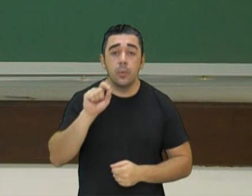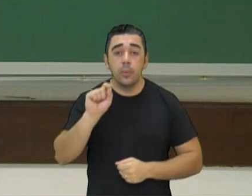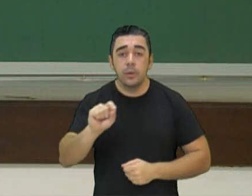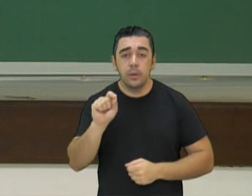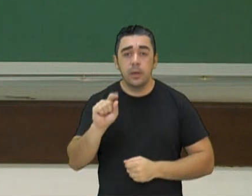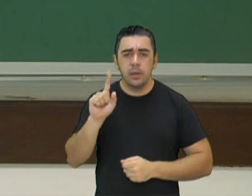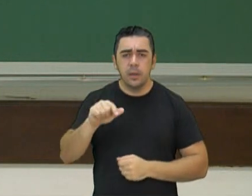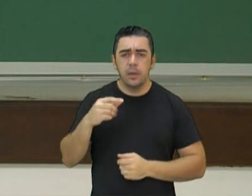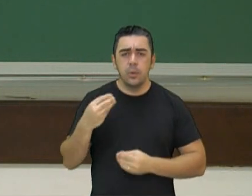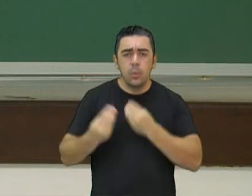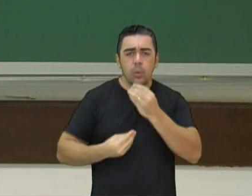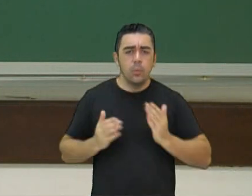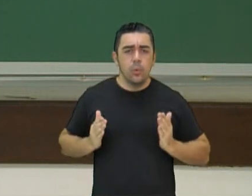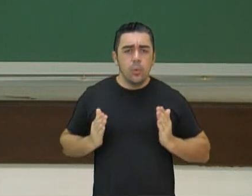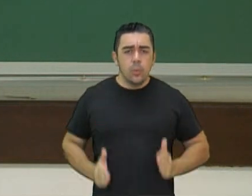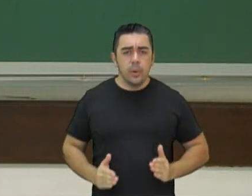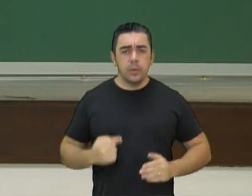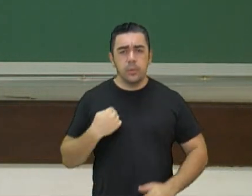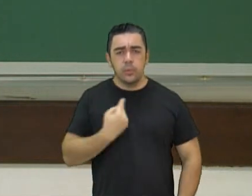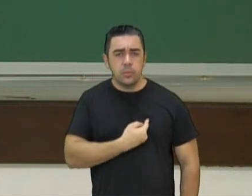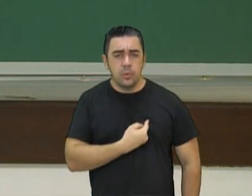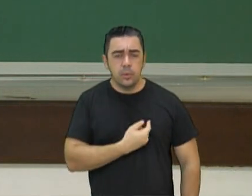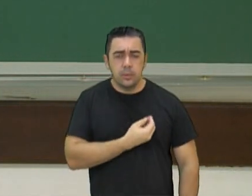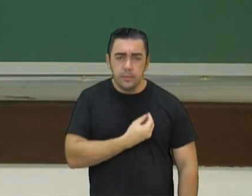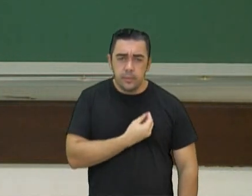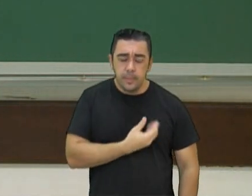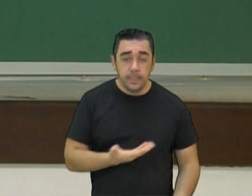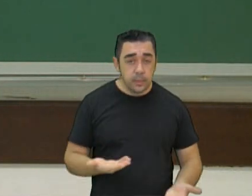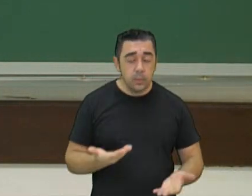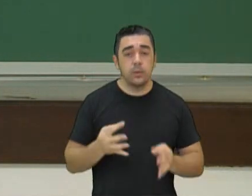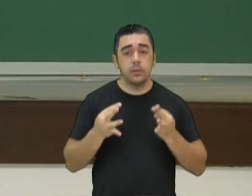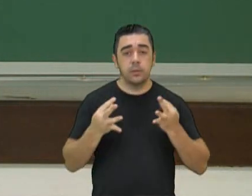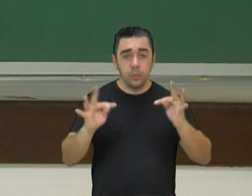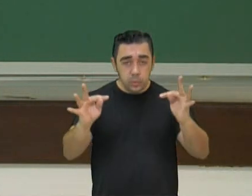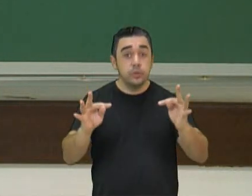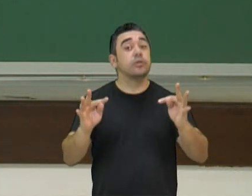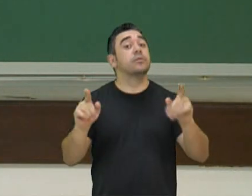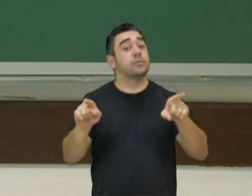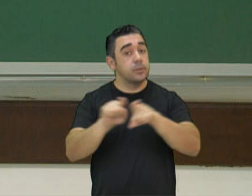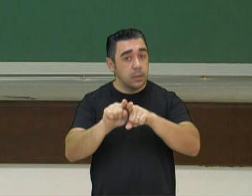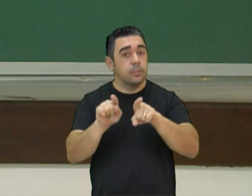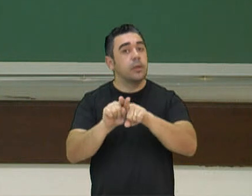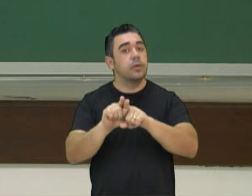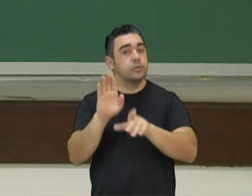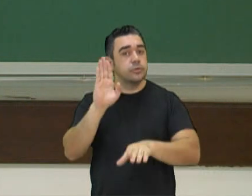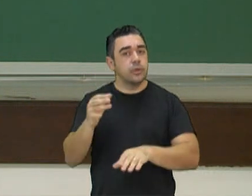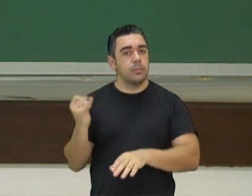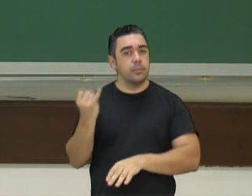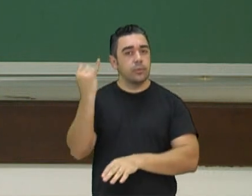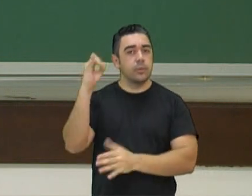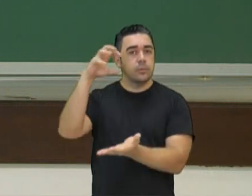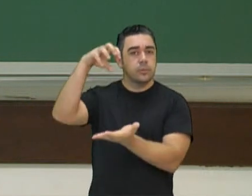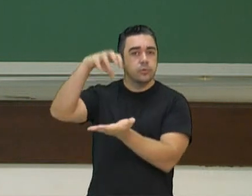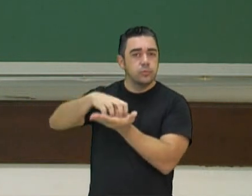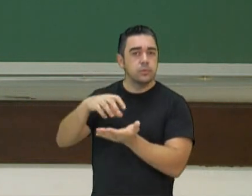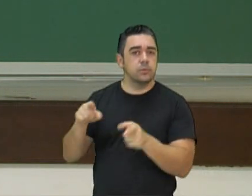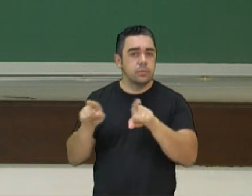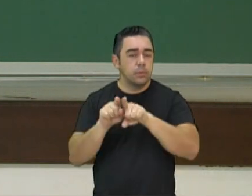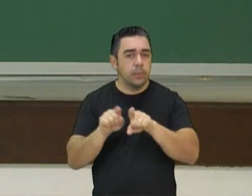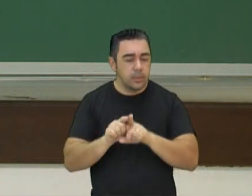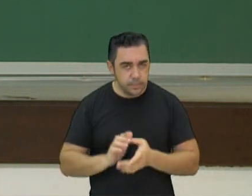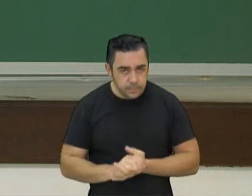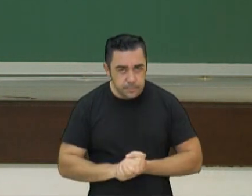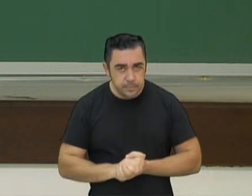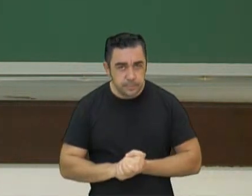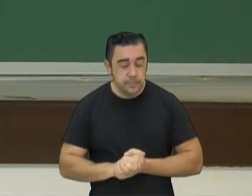um modo como a gente se comporta na sociedade. Então, a tecnologia já tem esse grau de importância, assim, né? Então,